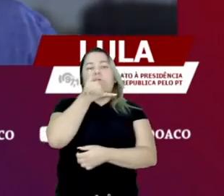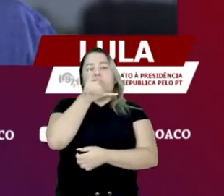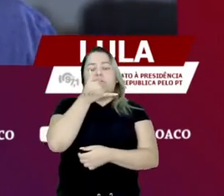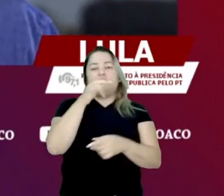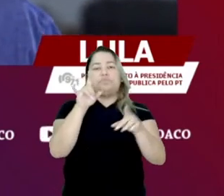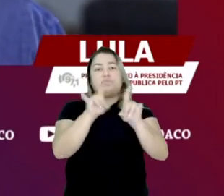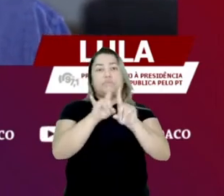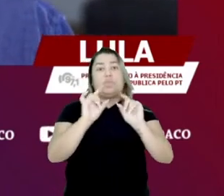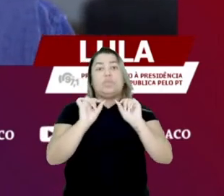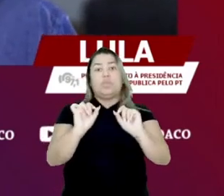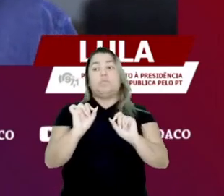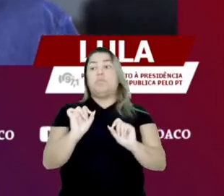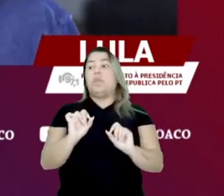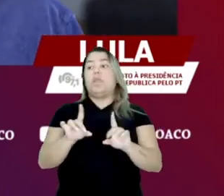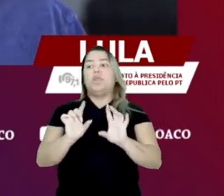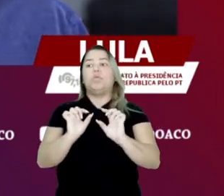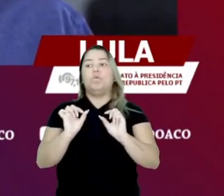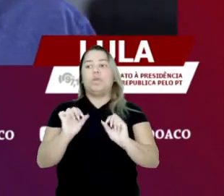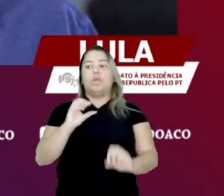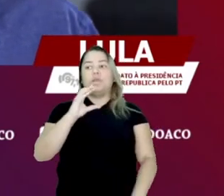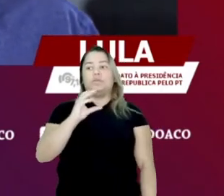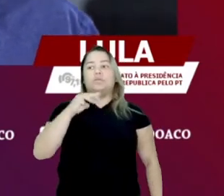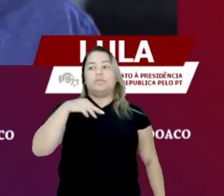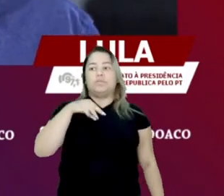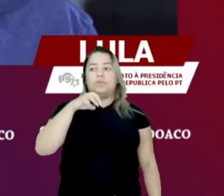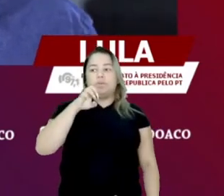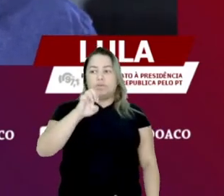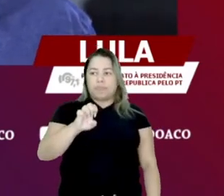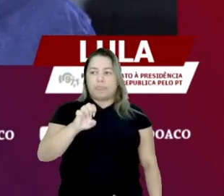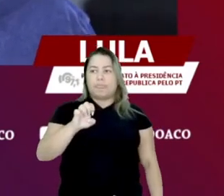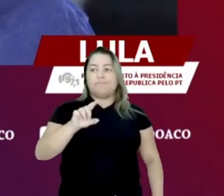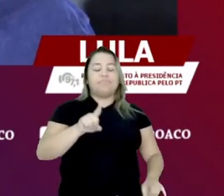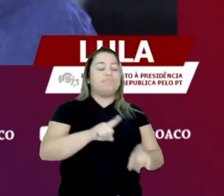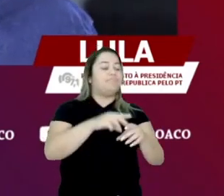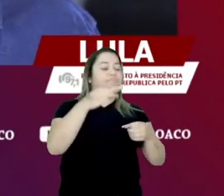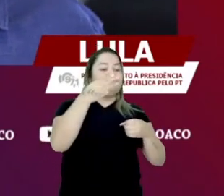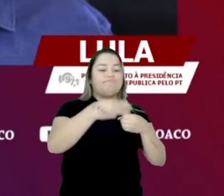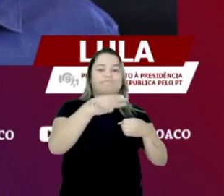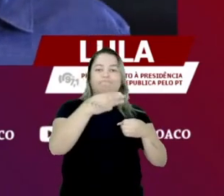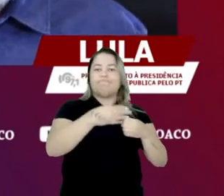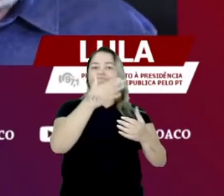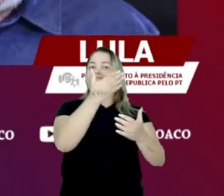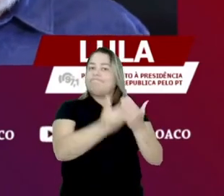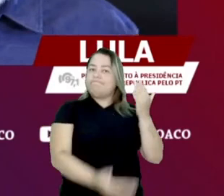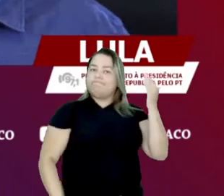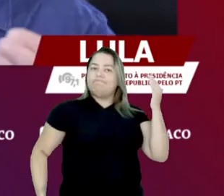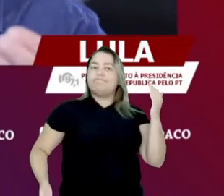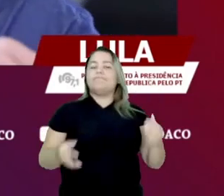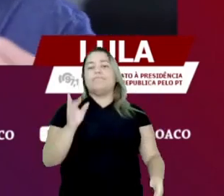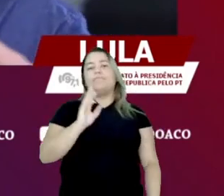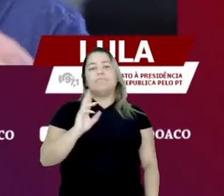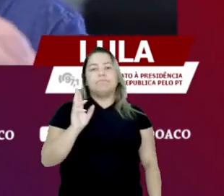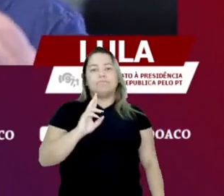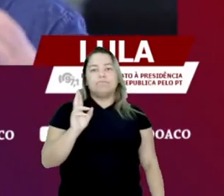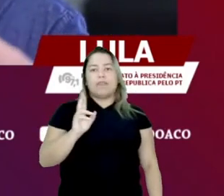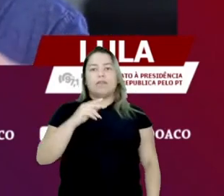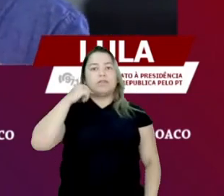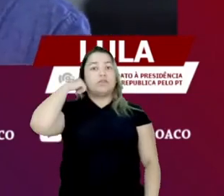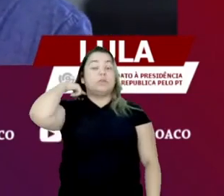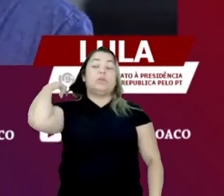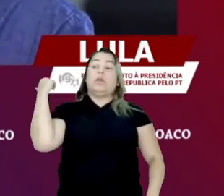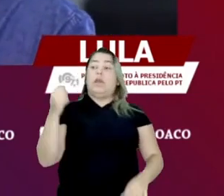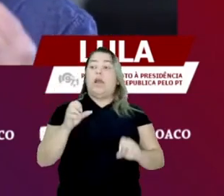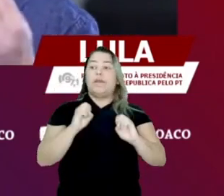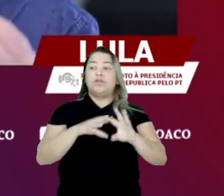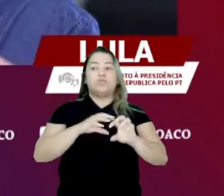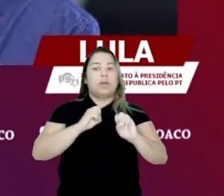vai perder dinheiro, a saúde vai perder dinheiro. O que nós estamos vendo efetivamente é que, como você reduz o